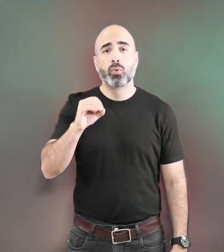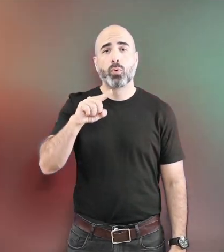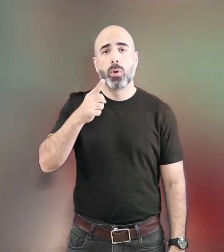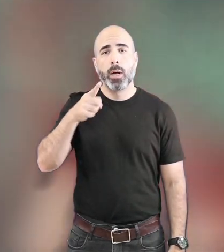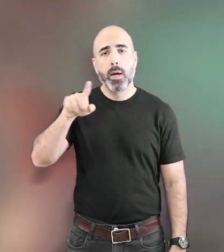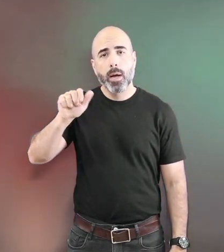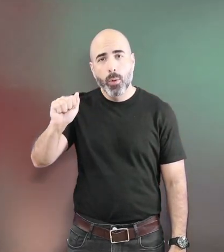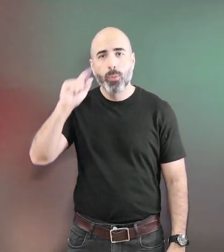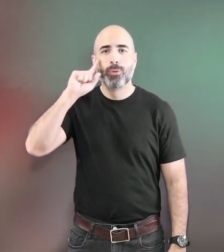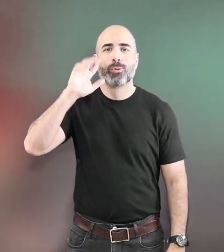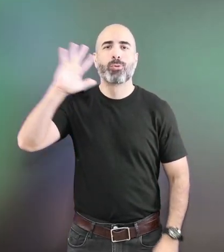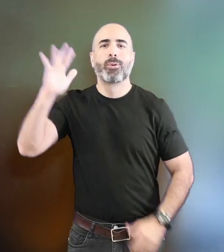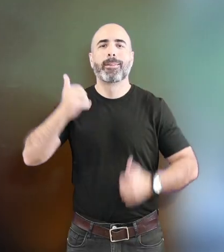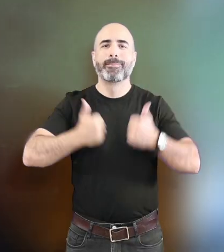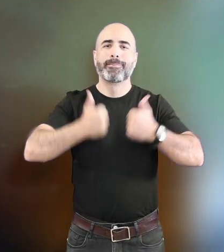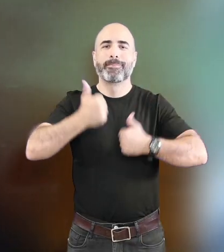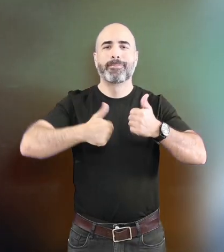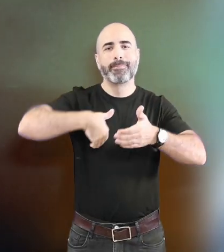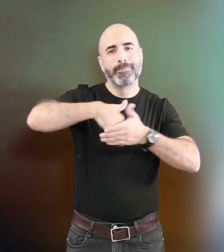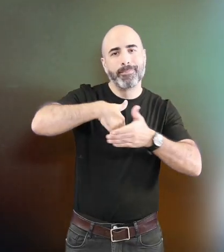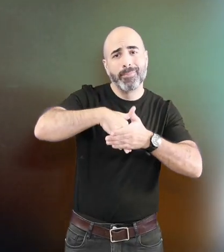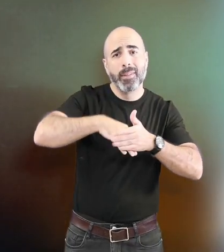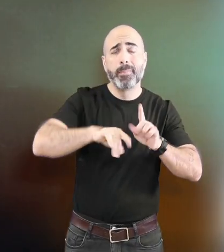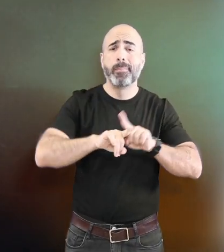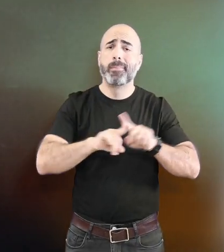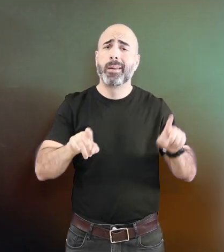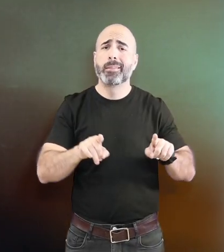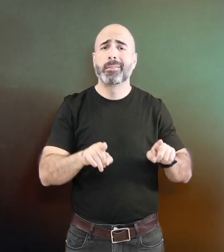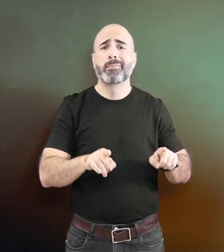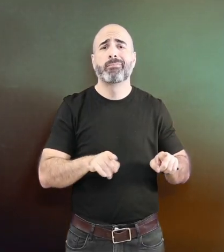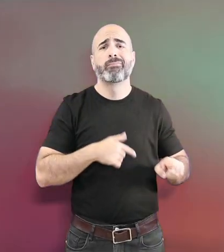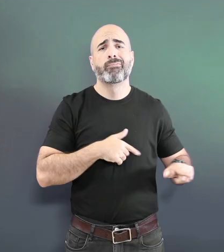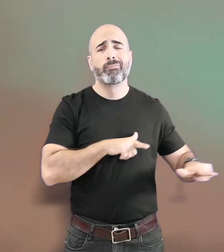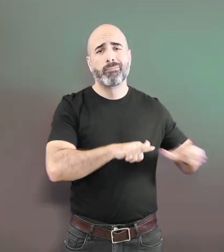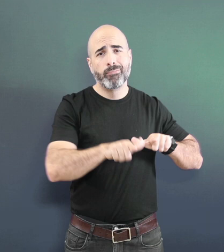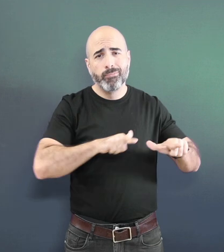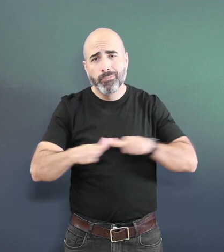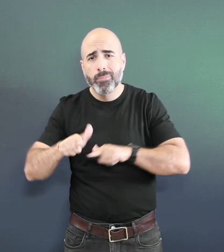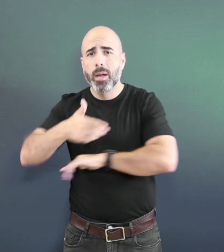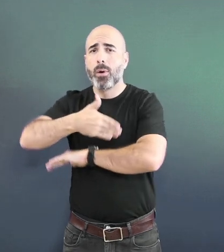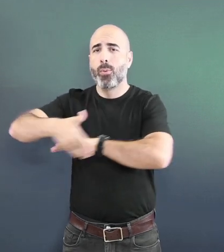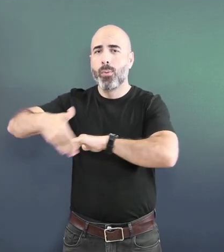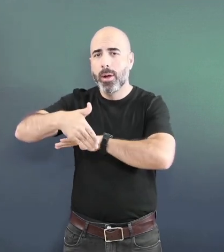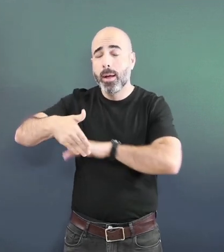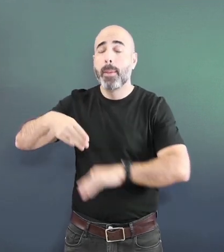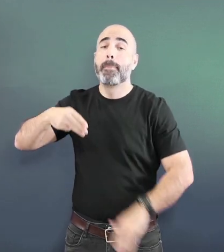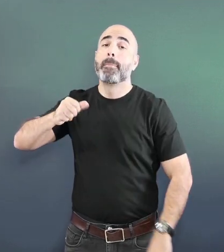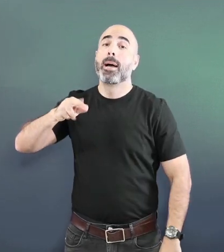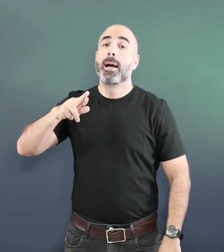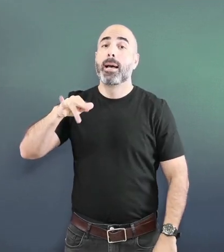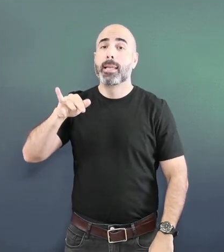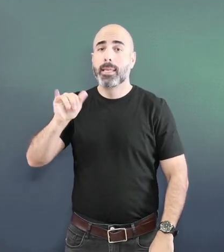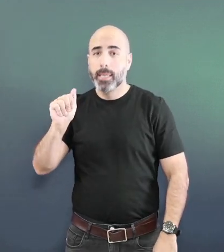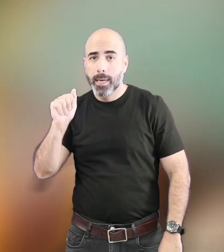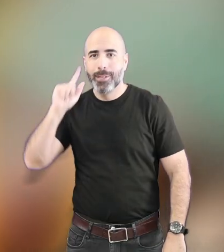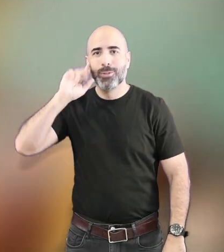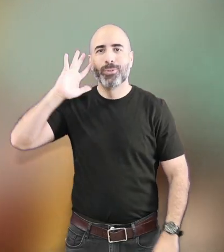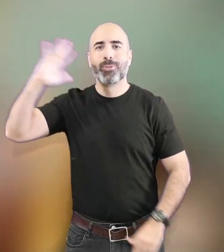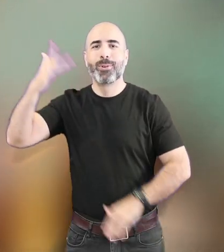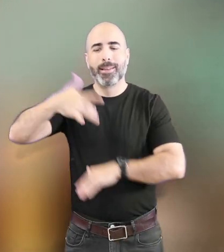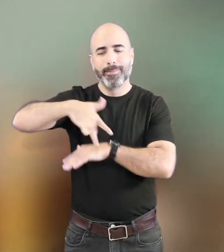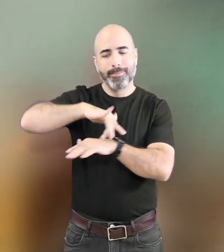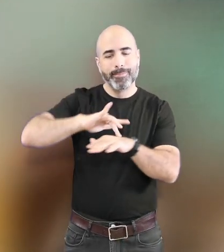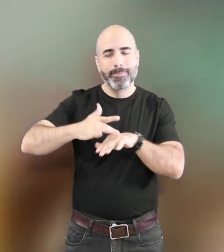sonha em ser jogador de futebol, mas seu campo é o semáforo. Maria sonha em ser bailarina, mas